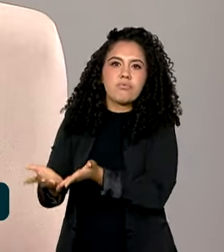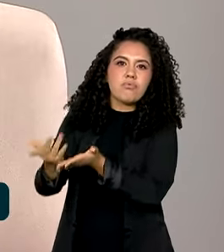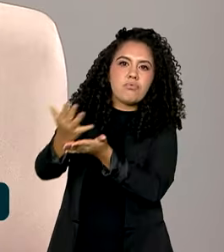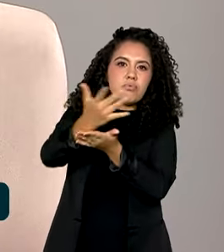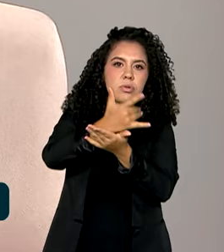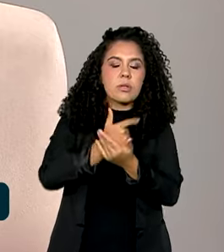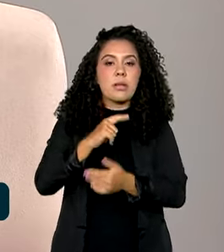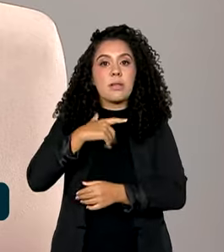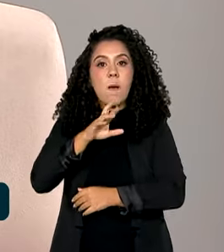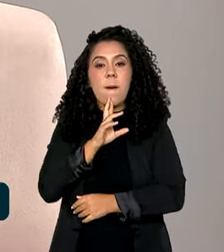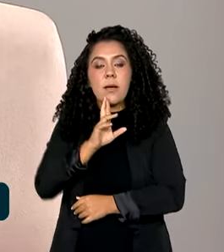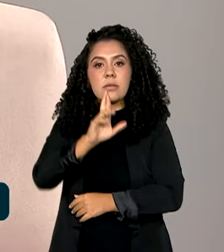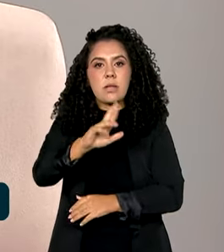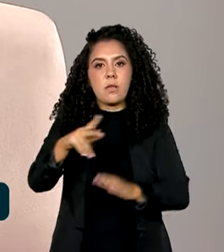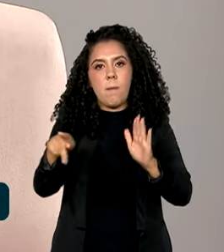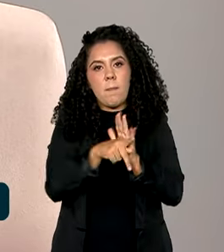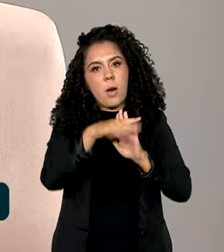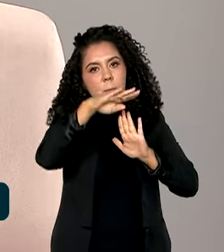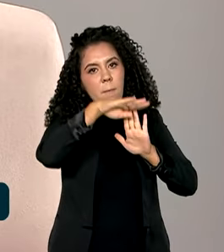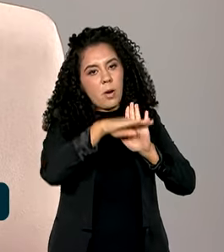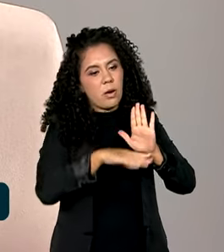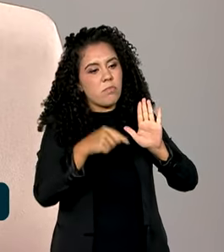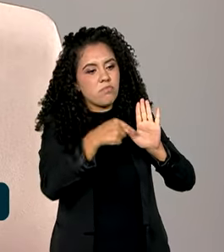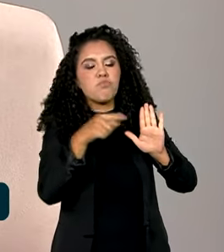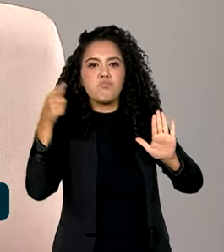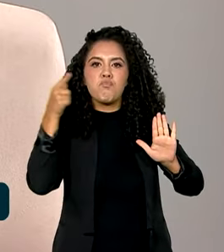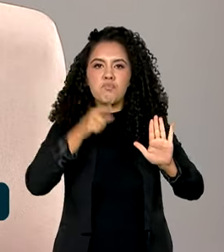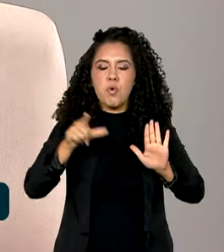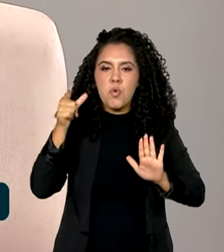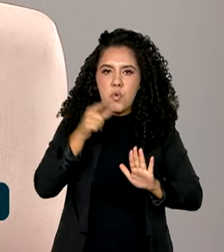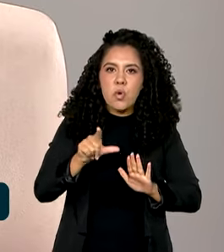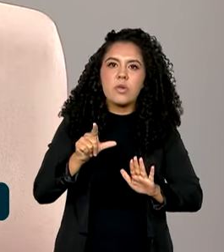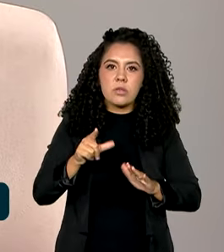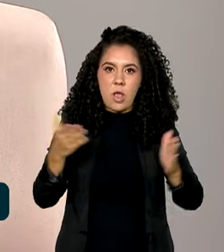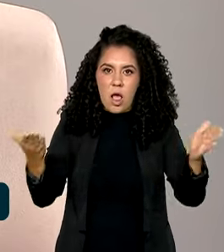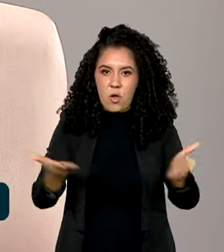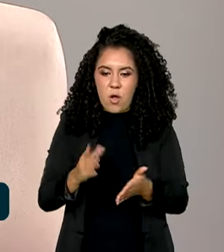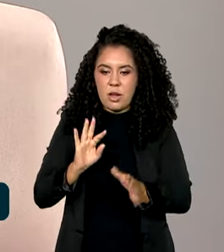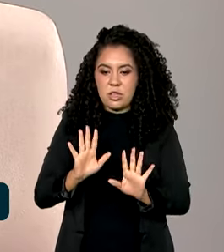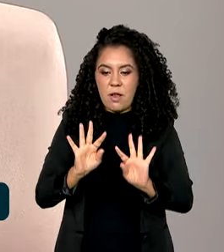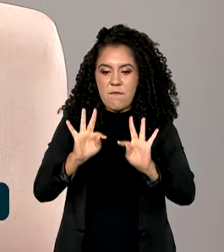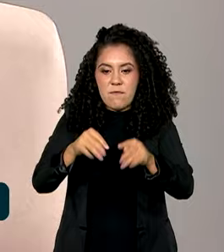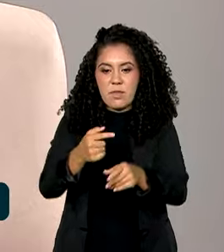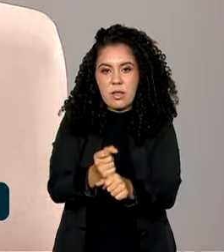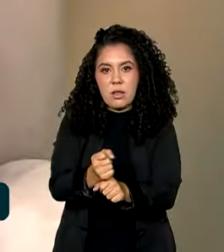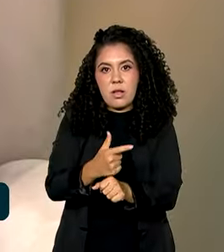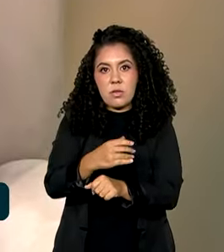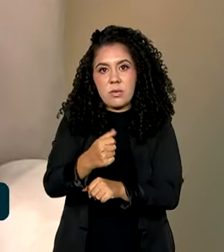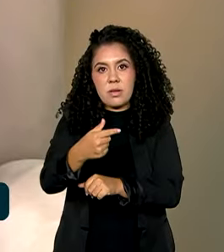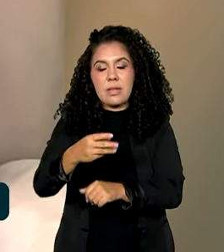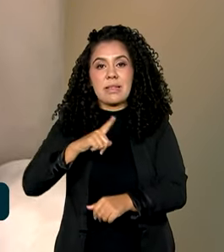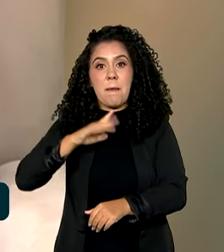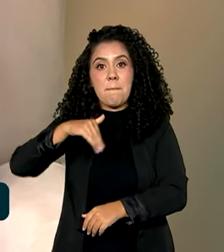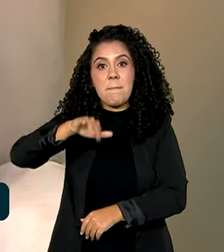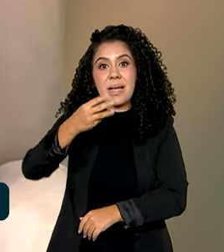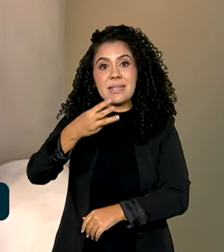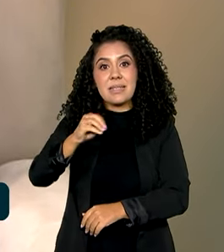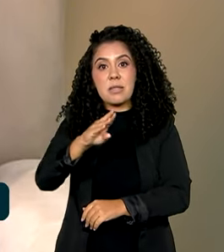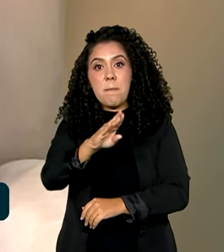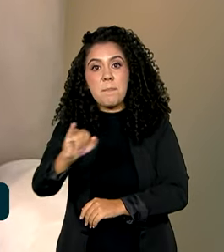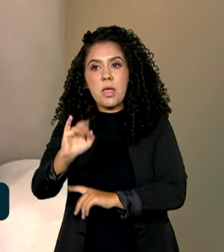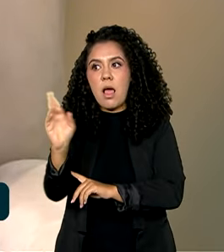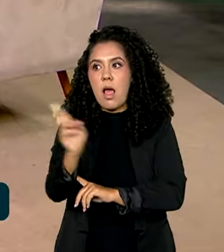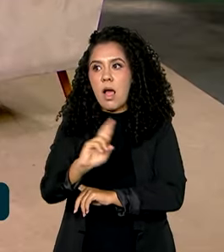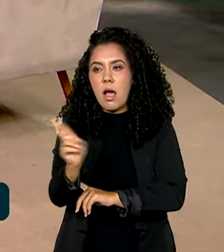desses resultados que o programa alcançou. Estamos fechando o ano com mais de 30 bilhões de reais em